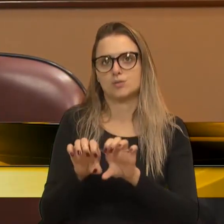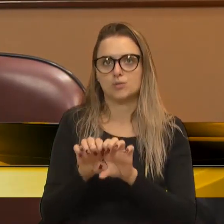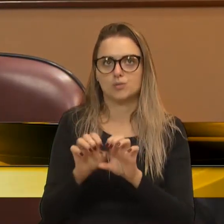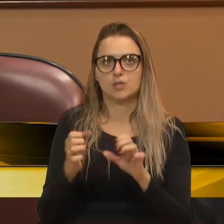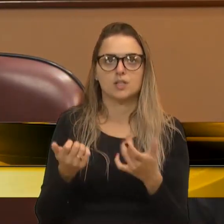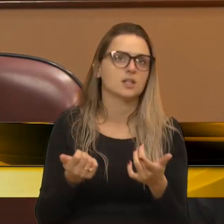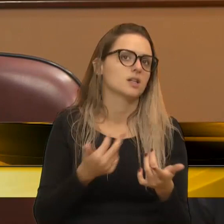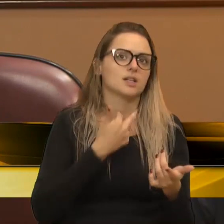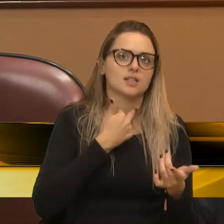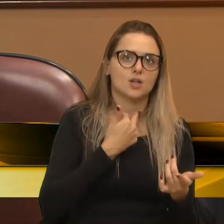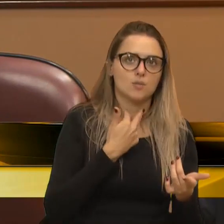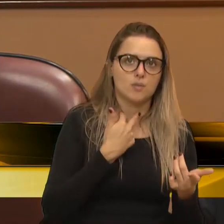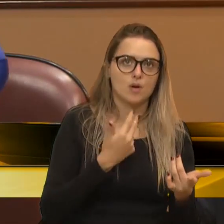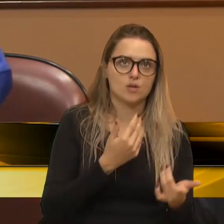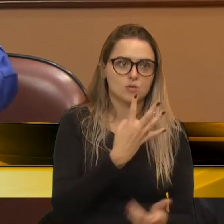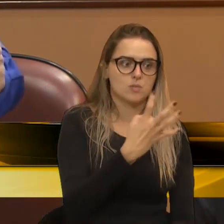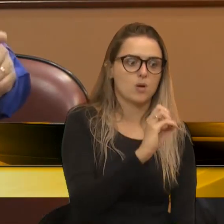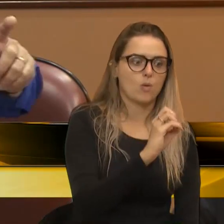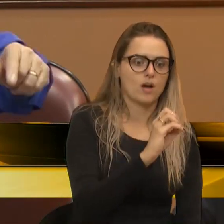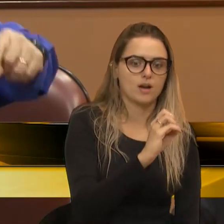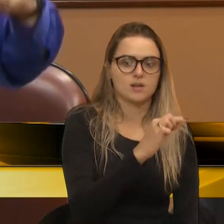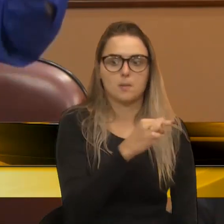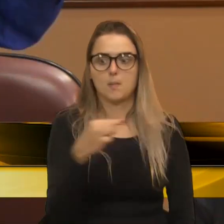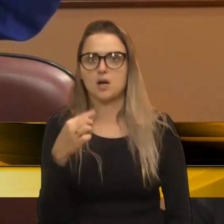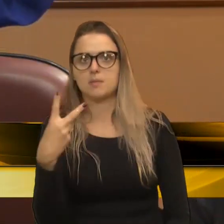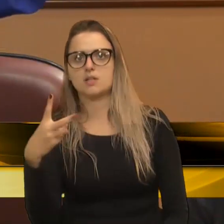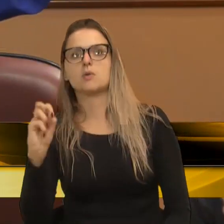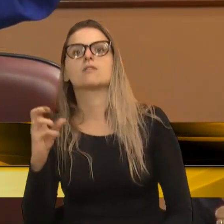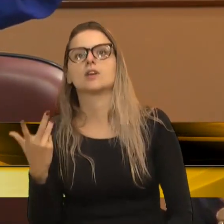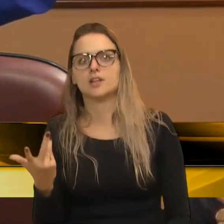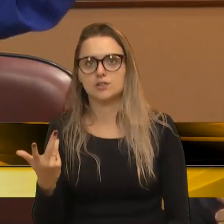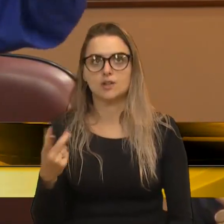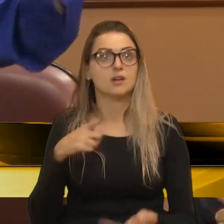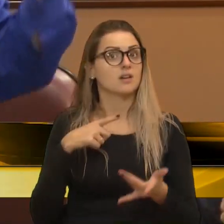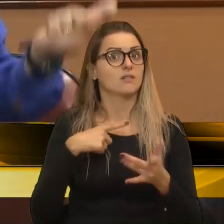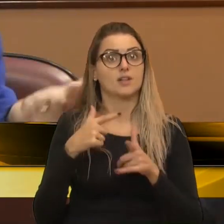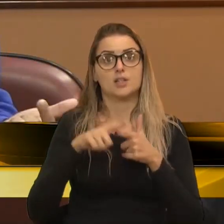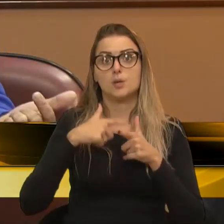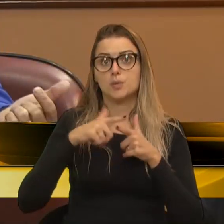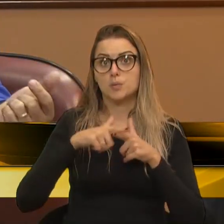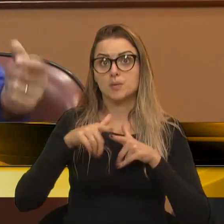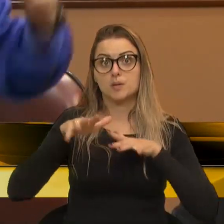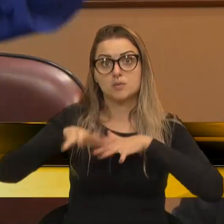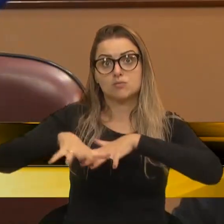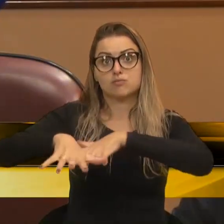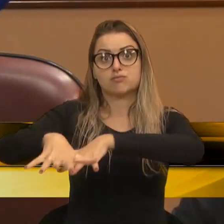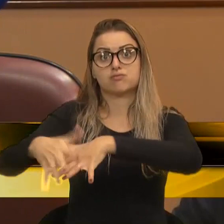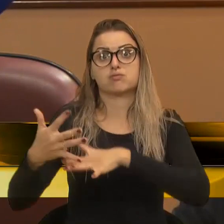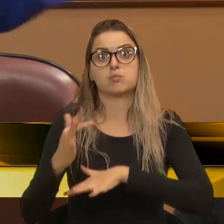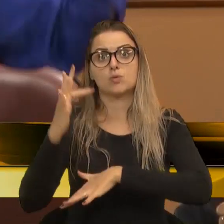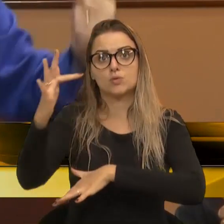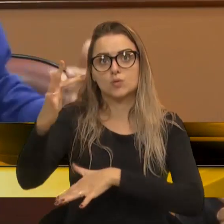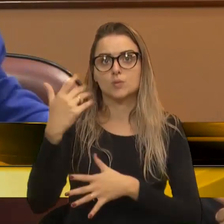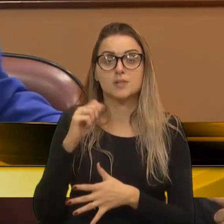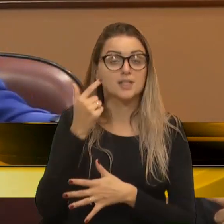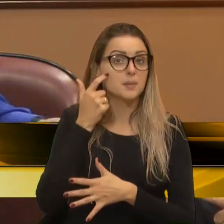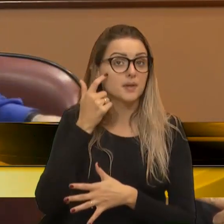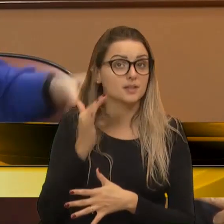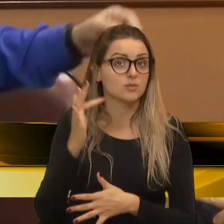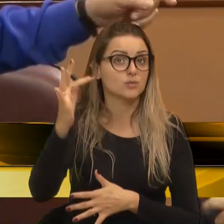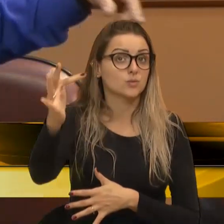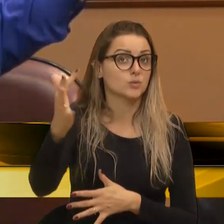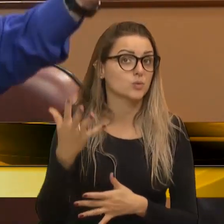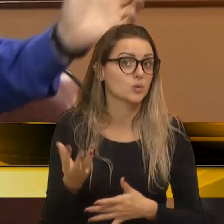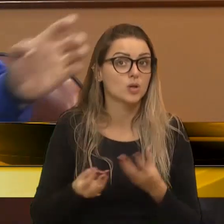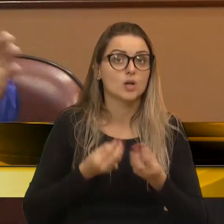não pode ser reduzido de 40 para 20. Vamos ter problema de escoação de produção futura. Temos que pensar longe, lá na